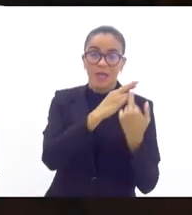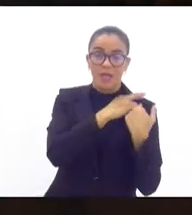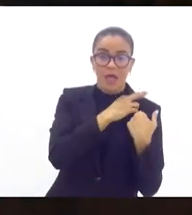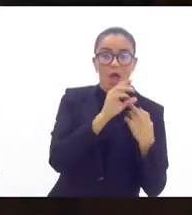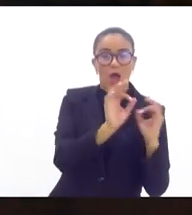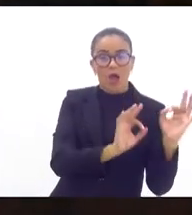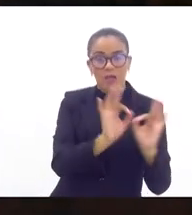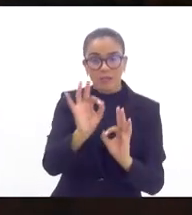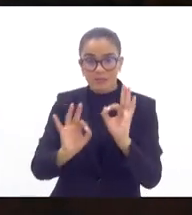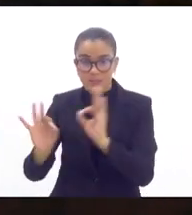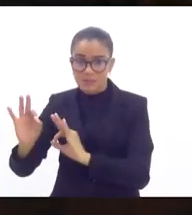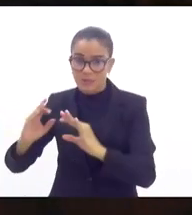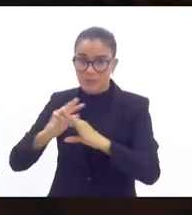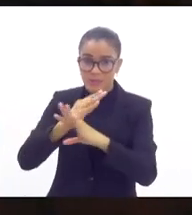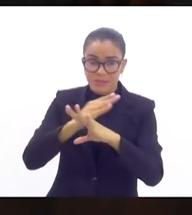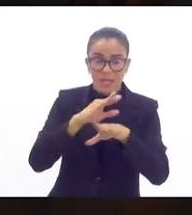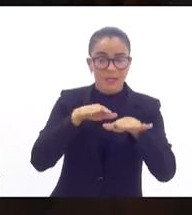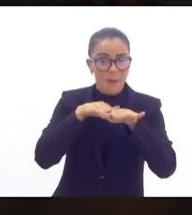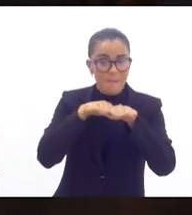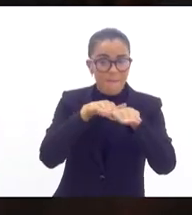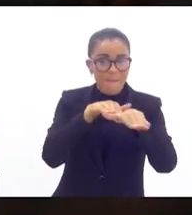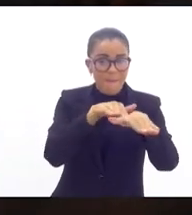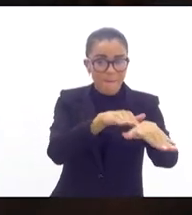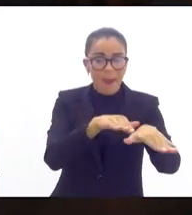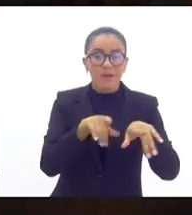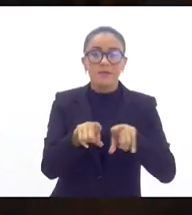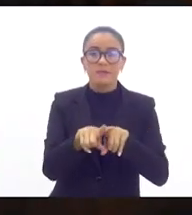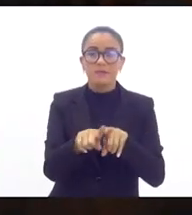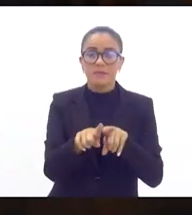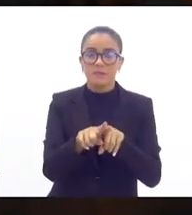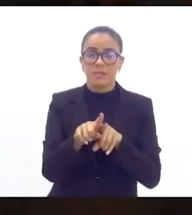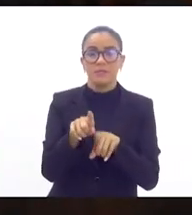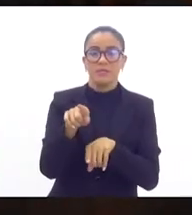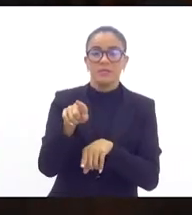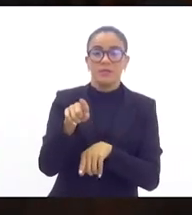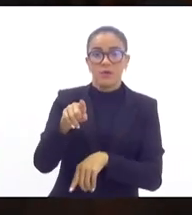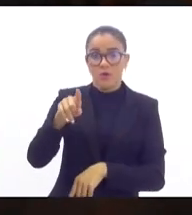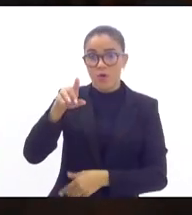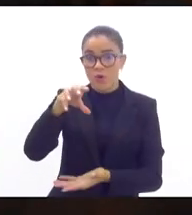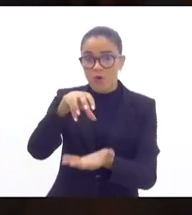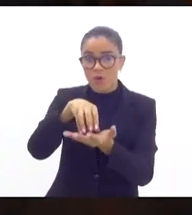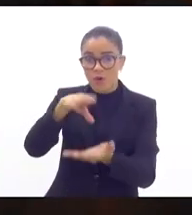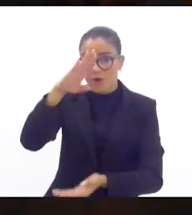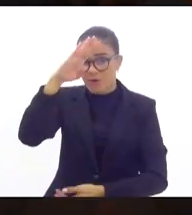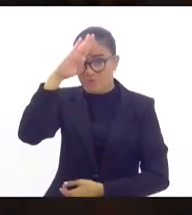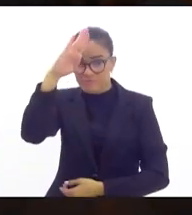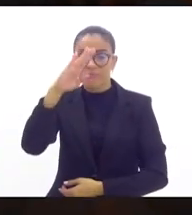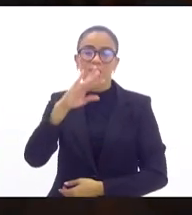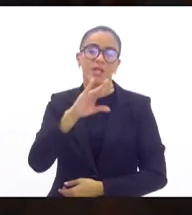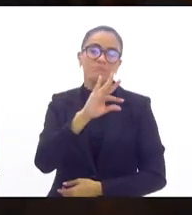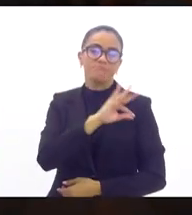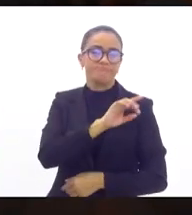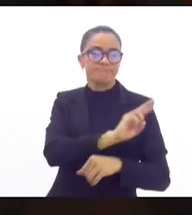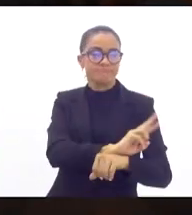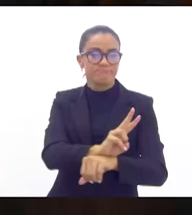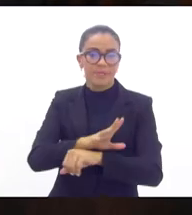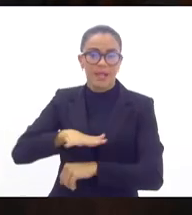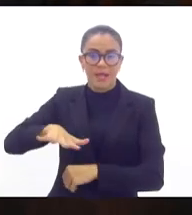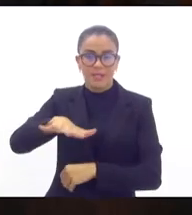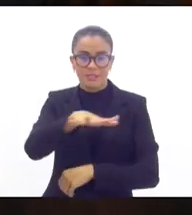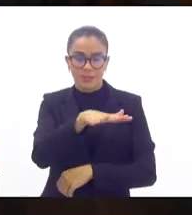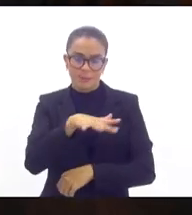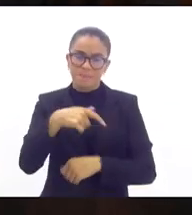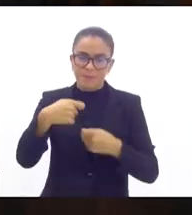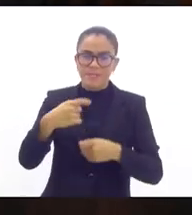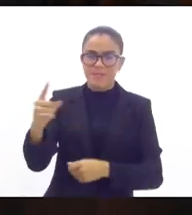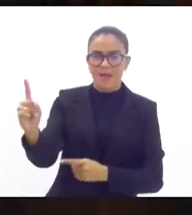a ordem pública não é verdade o trânsito e até a própria o batalhão da região que faz o policiamento daquela região que precisava que